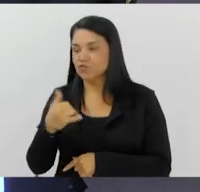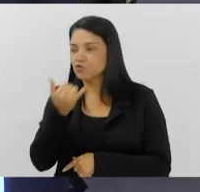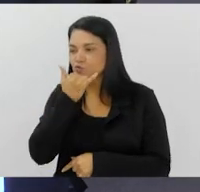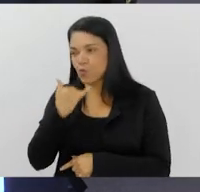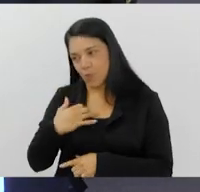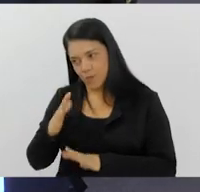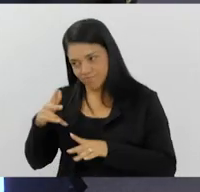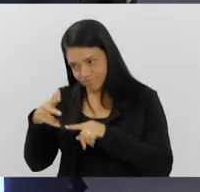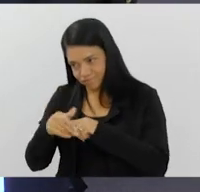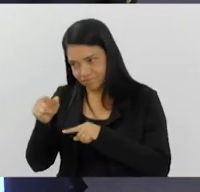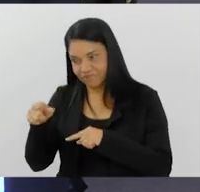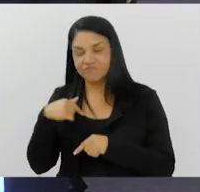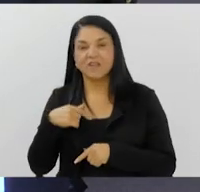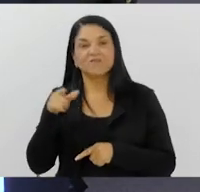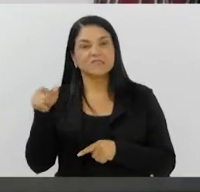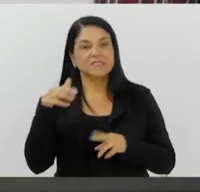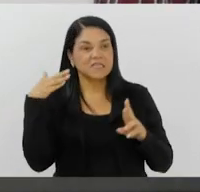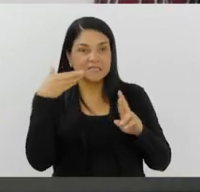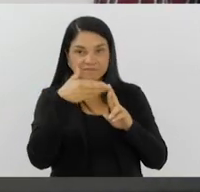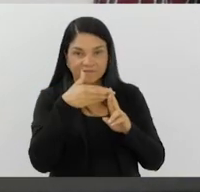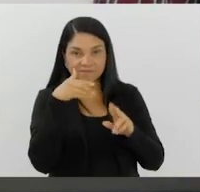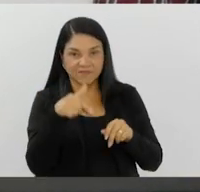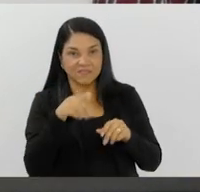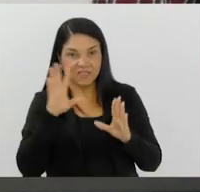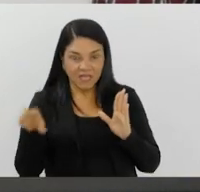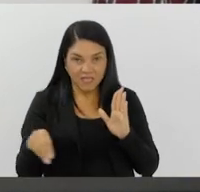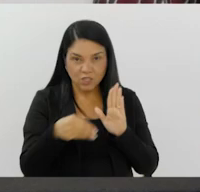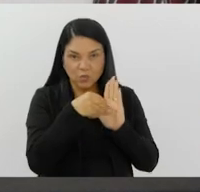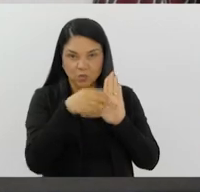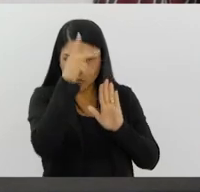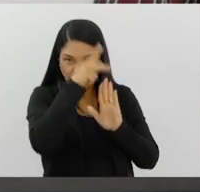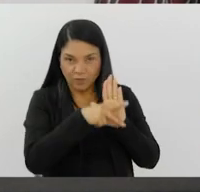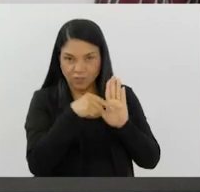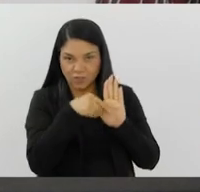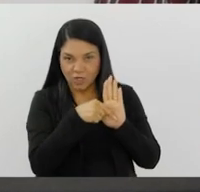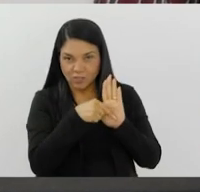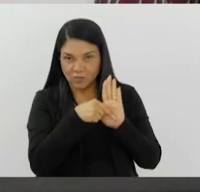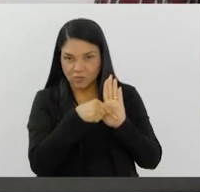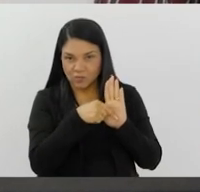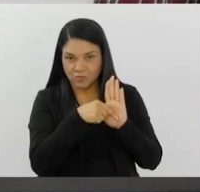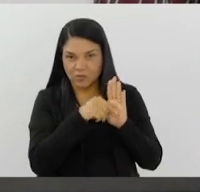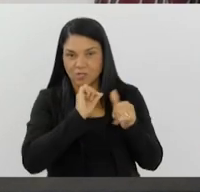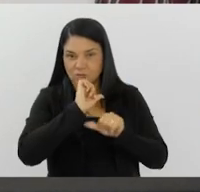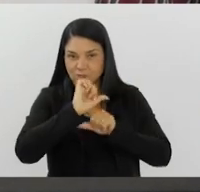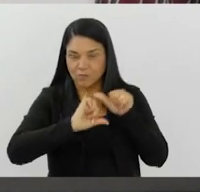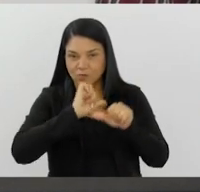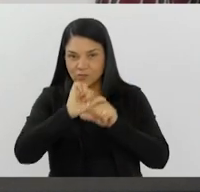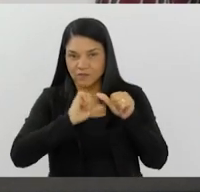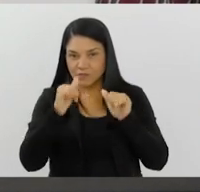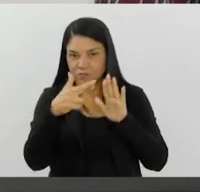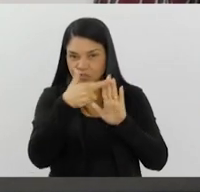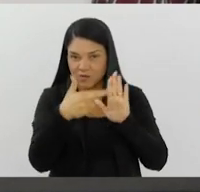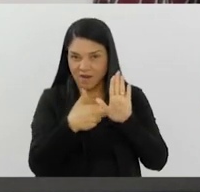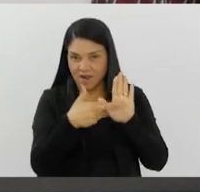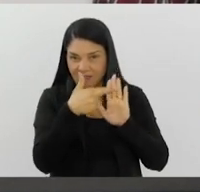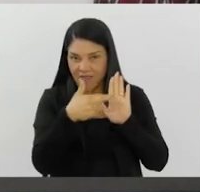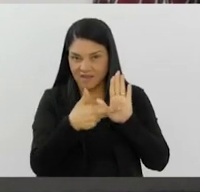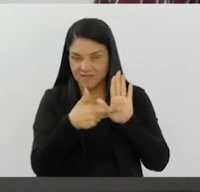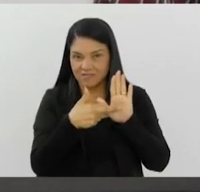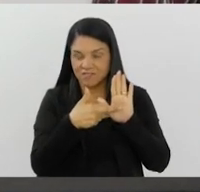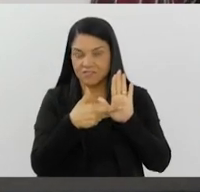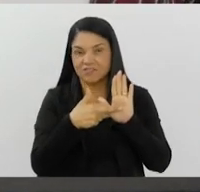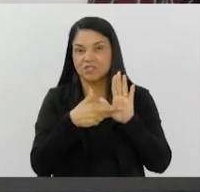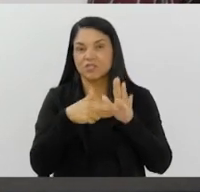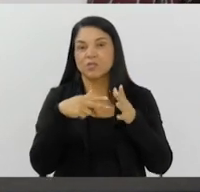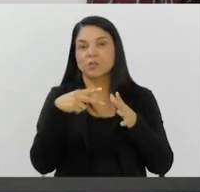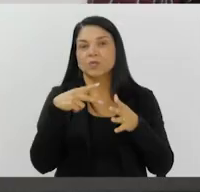tá se referindo tá incluído no nosso projeto essas essas ações mais rigorosas que eles fizeram lá